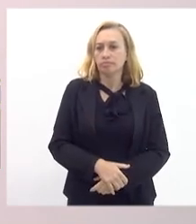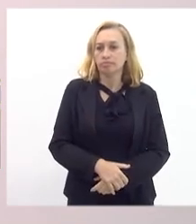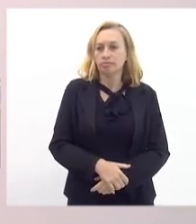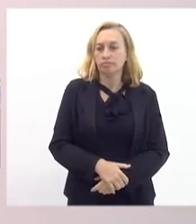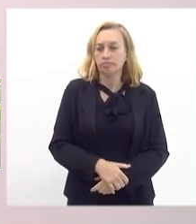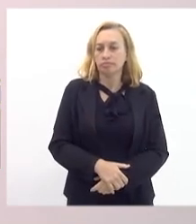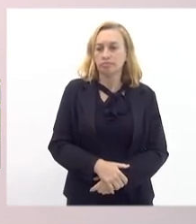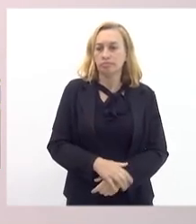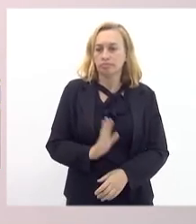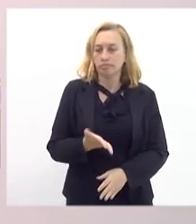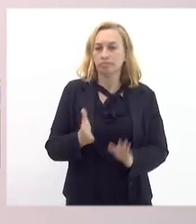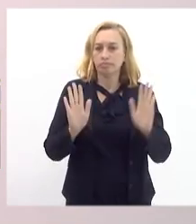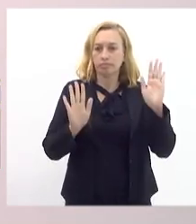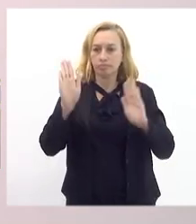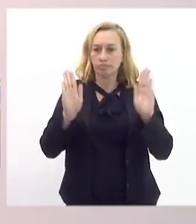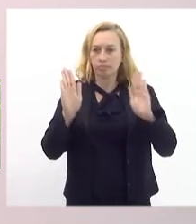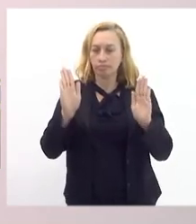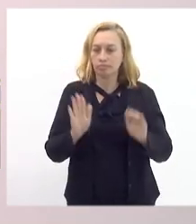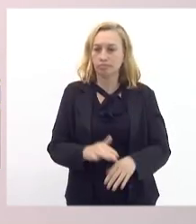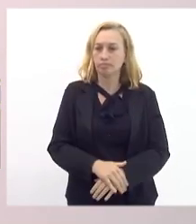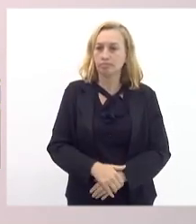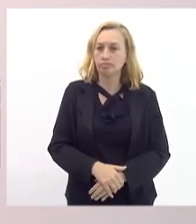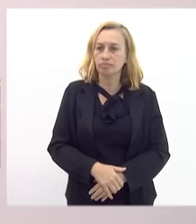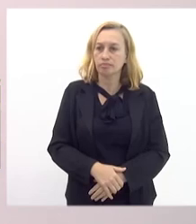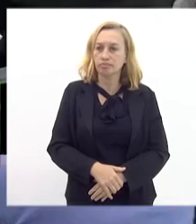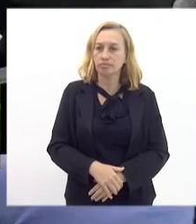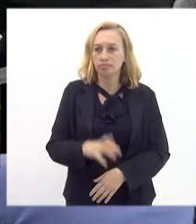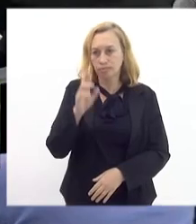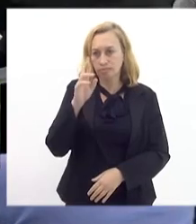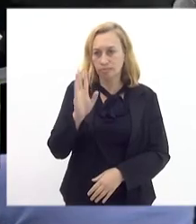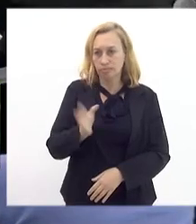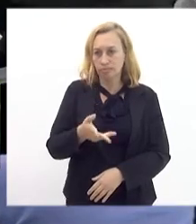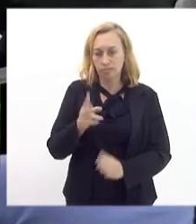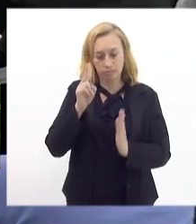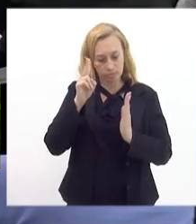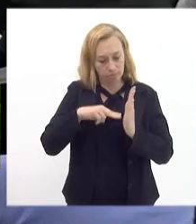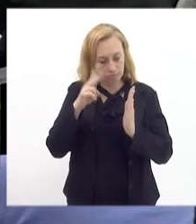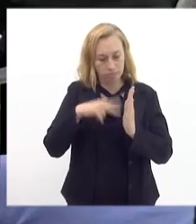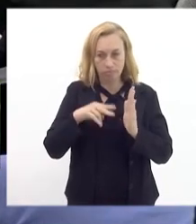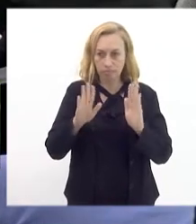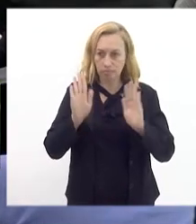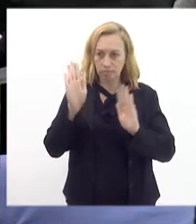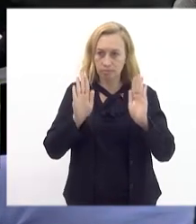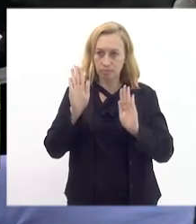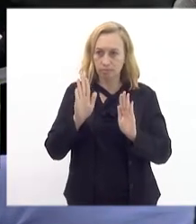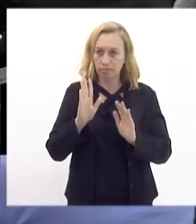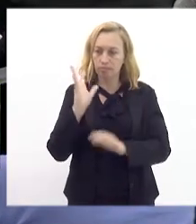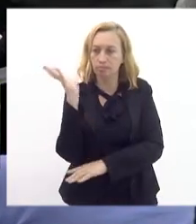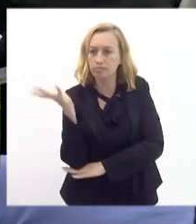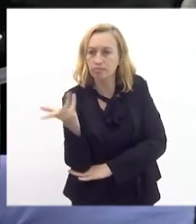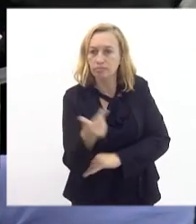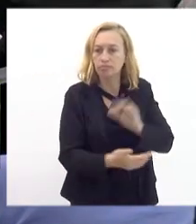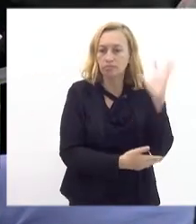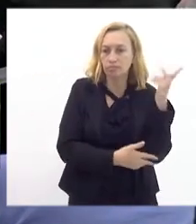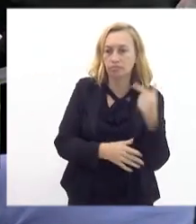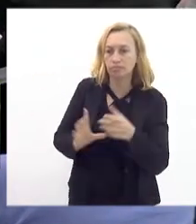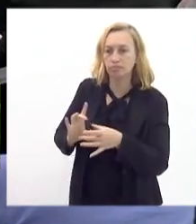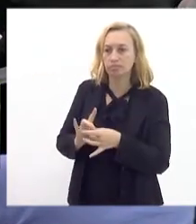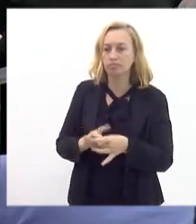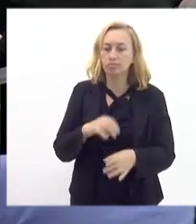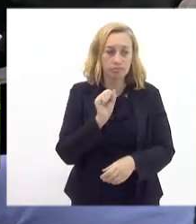já licenciou uma solar você fez a leitura da licença sim Alice é integrada sim